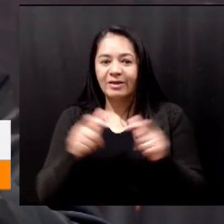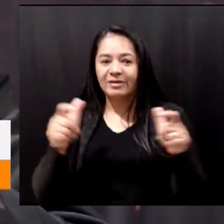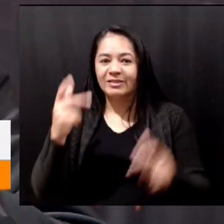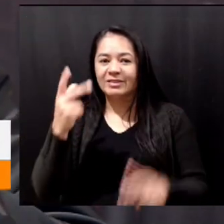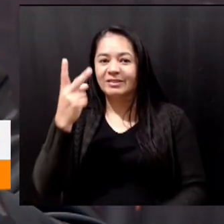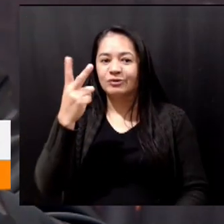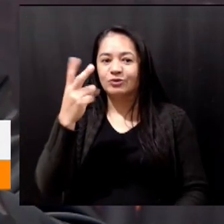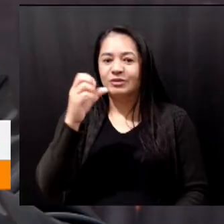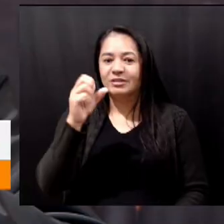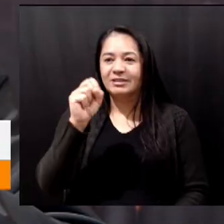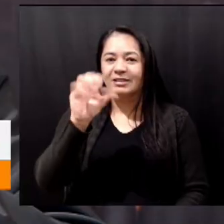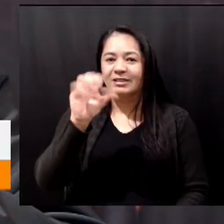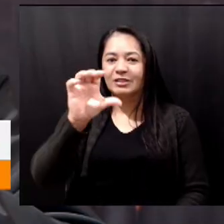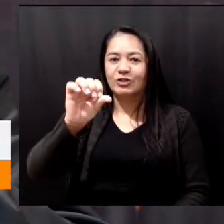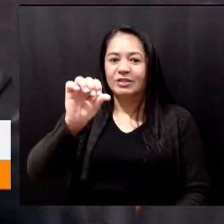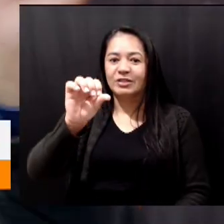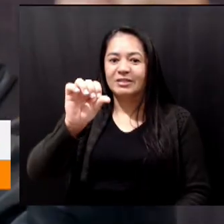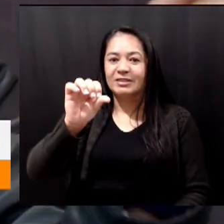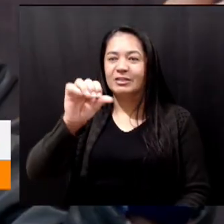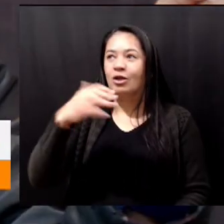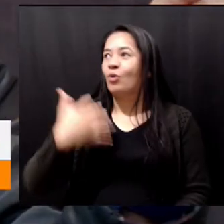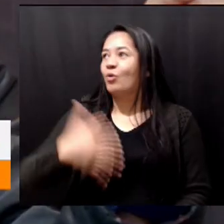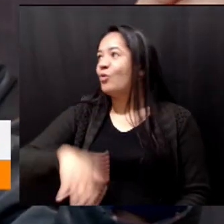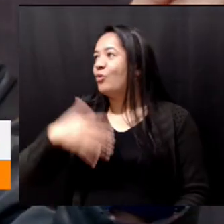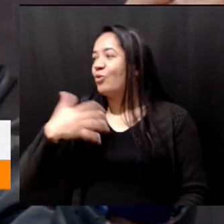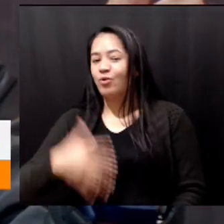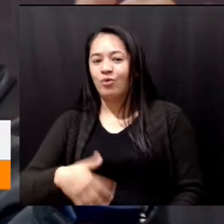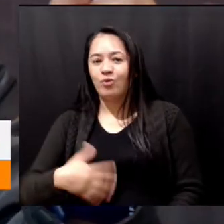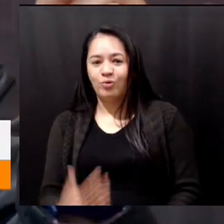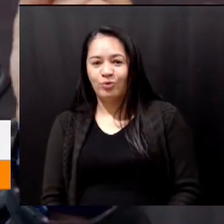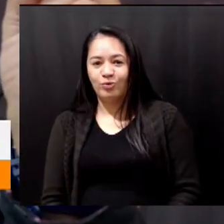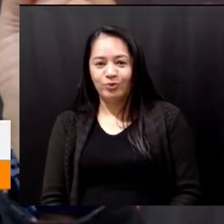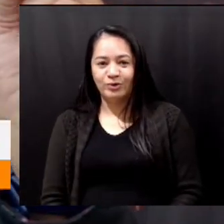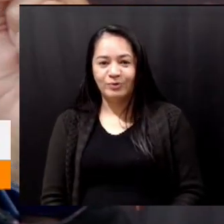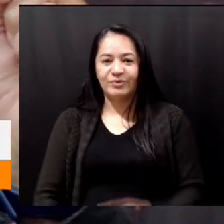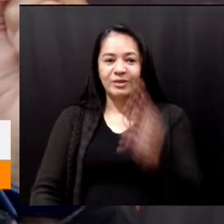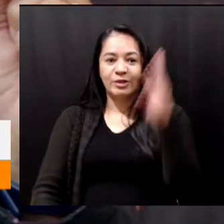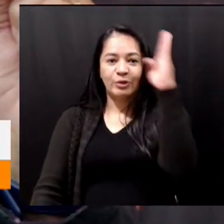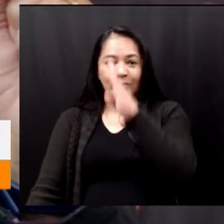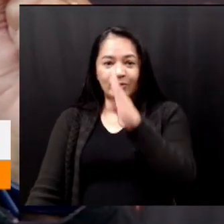289 posições. Nossa. No Brasil, Campinas